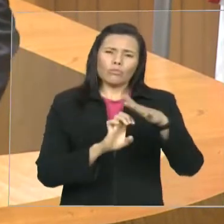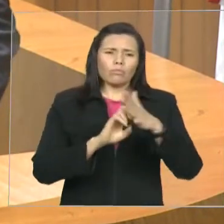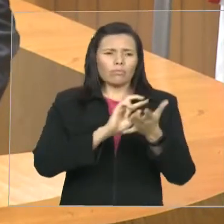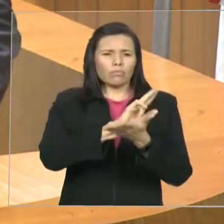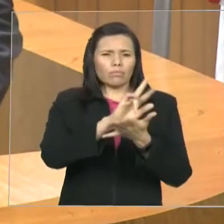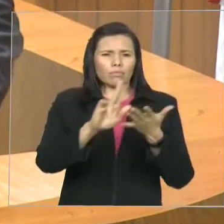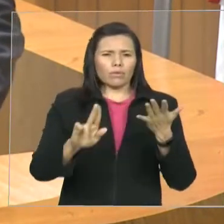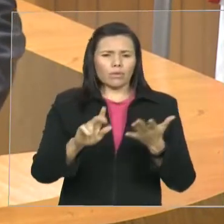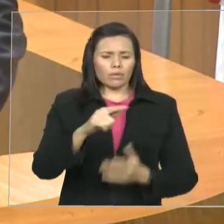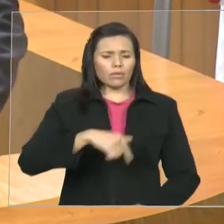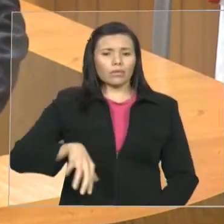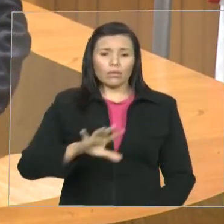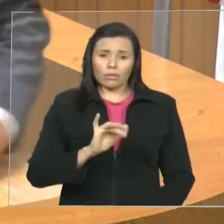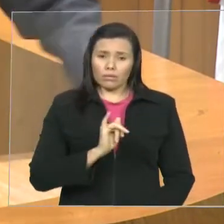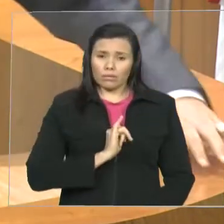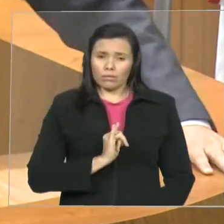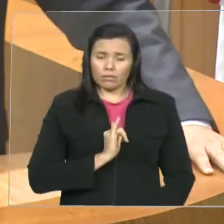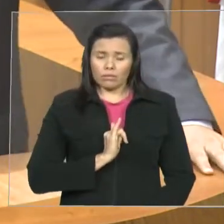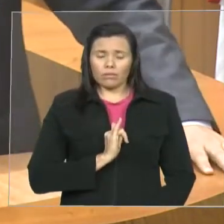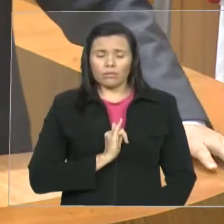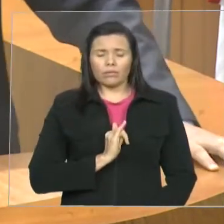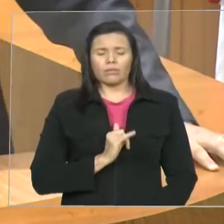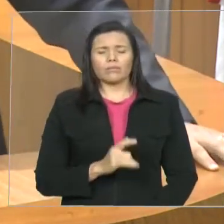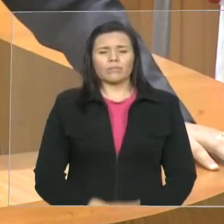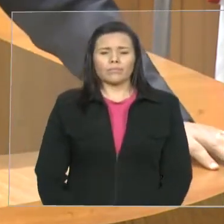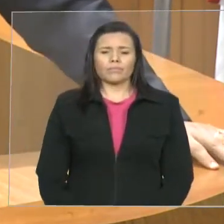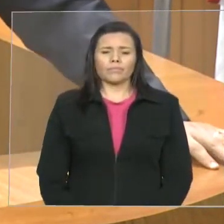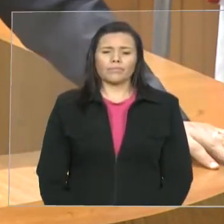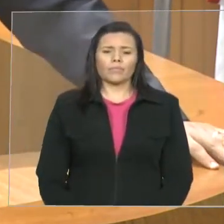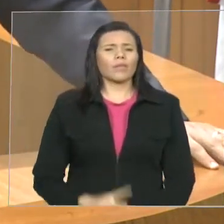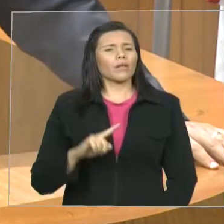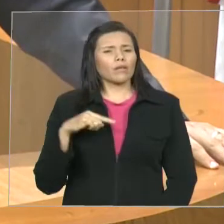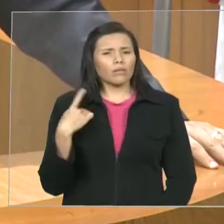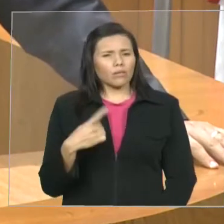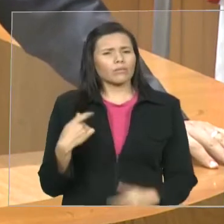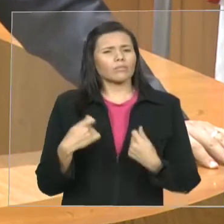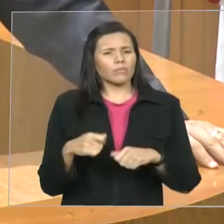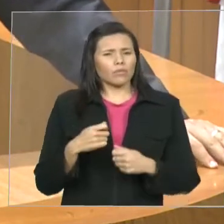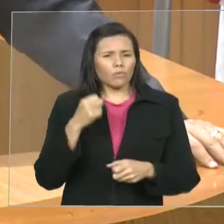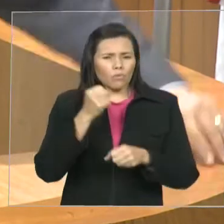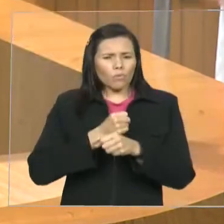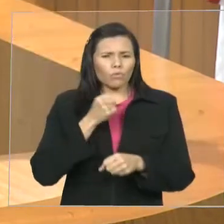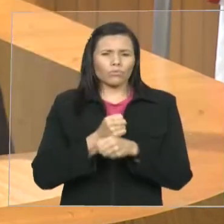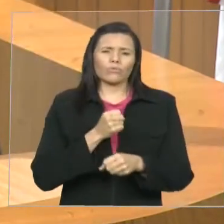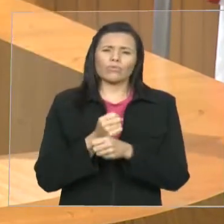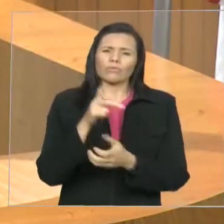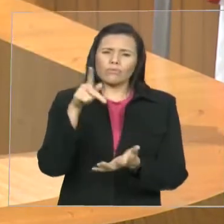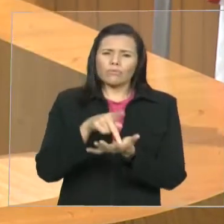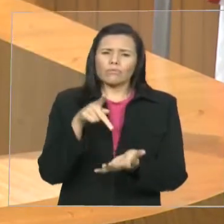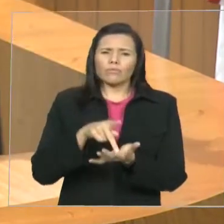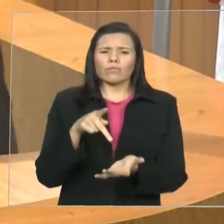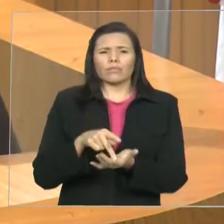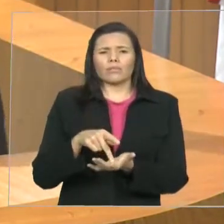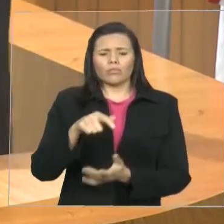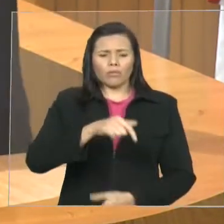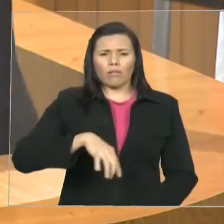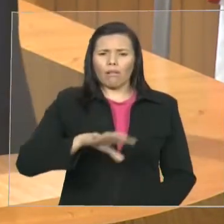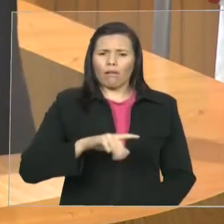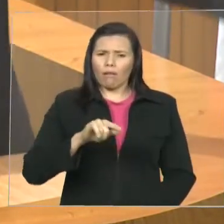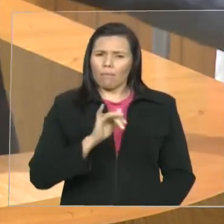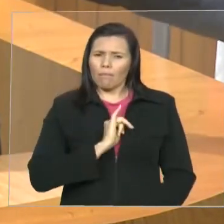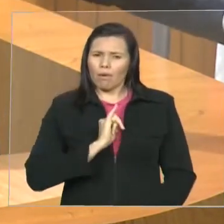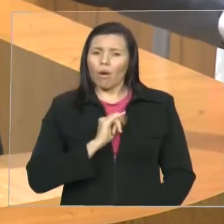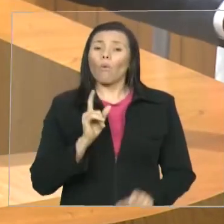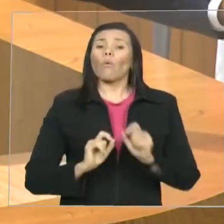sonho. Nós precisamos viver cada vez mais essa história e reverenciar quem ajudou